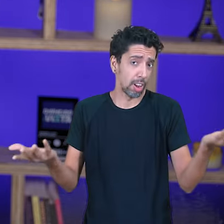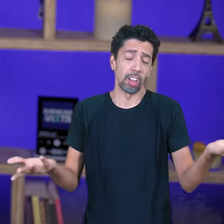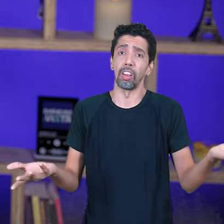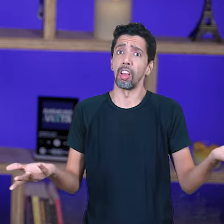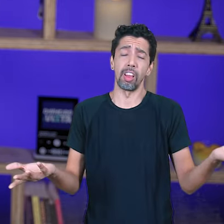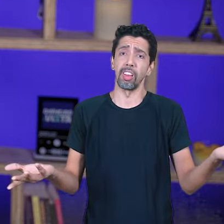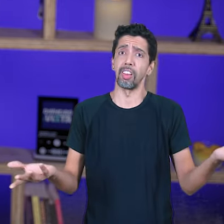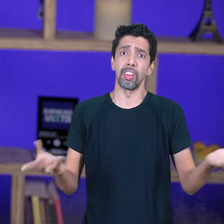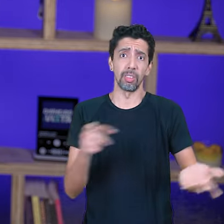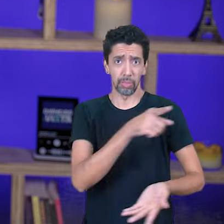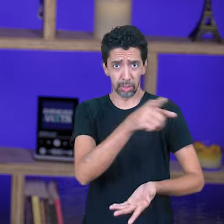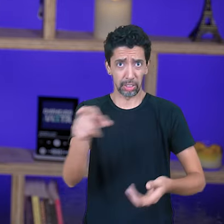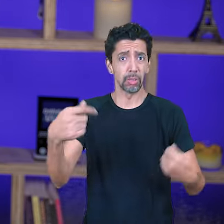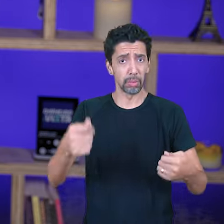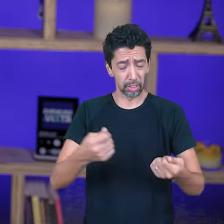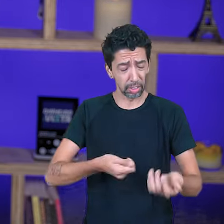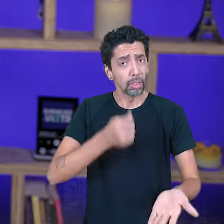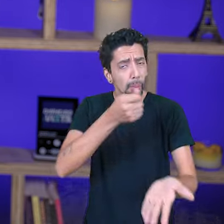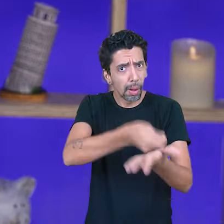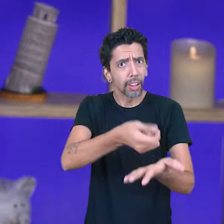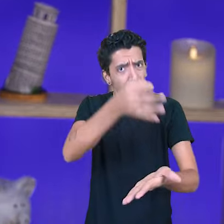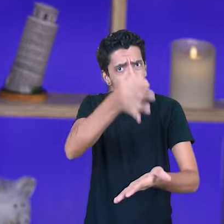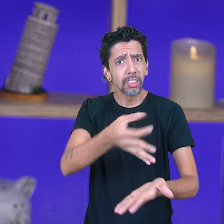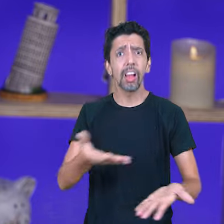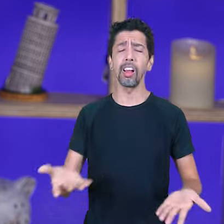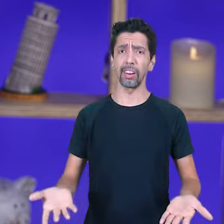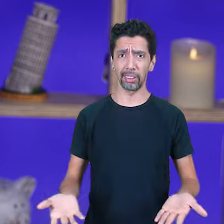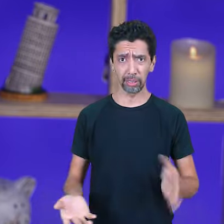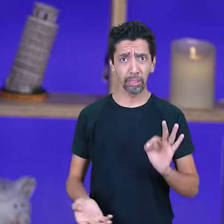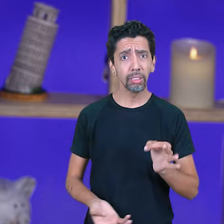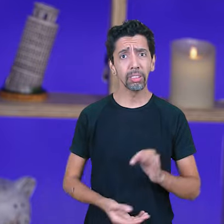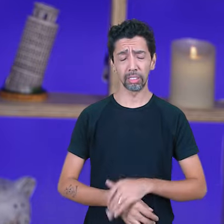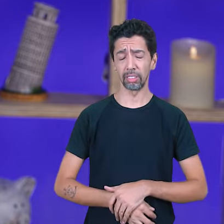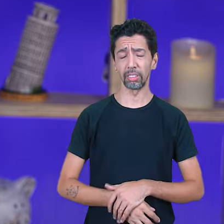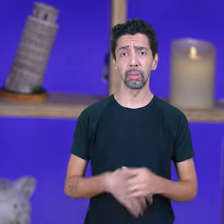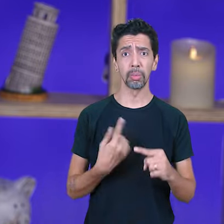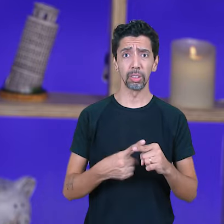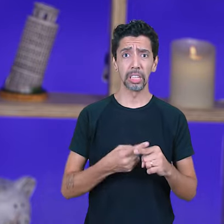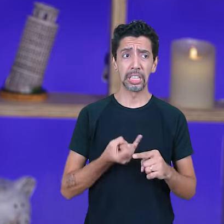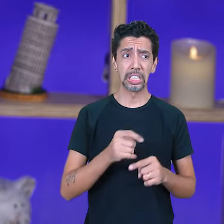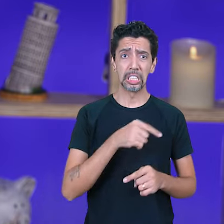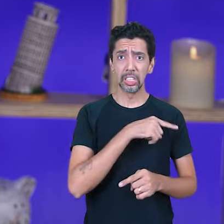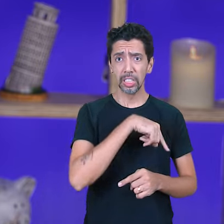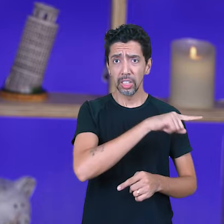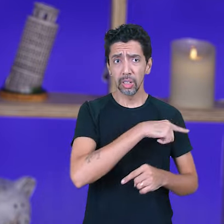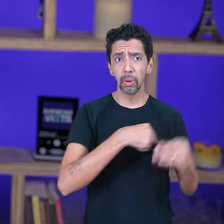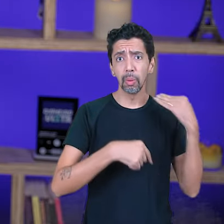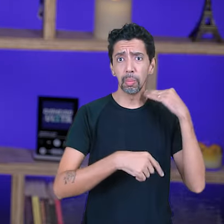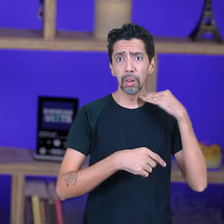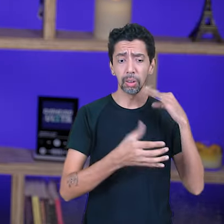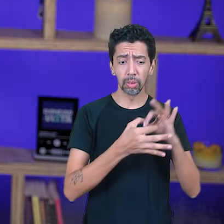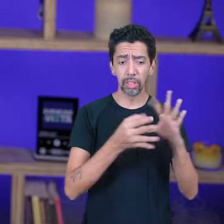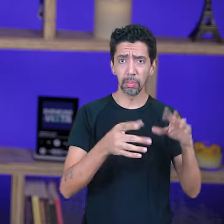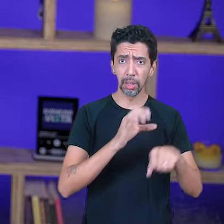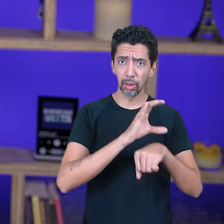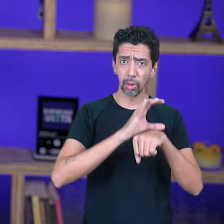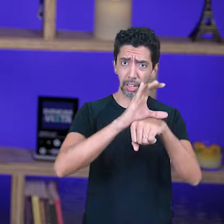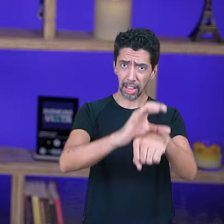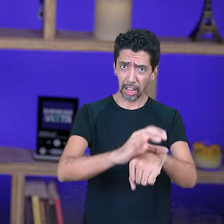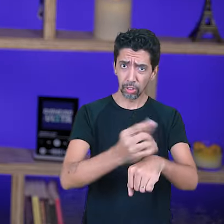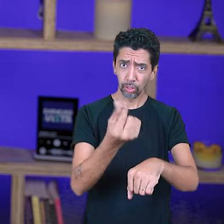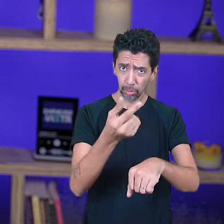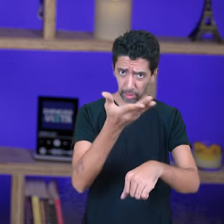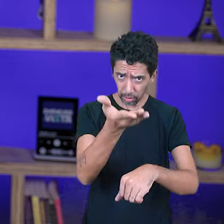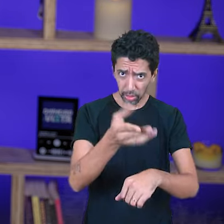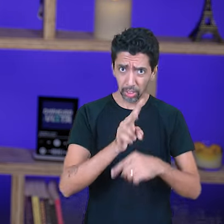Honrar seus compromissos Sim é isso mesmo porque se alguém deu crédito para você você tem que honrrar assim que funciona na educação do